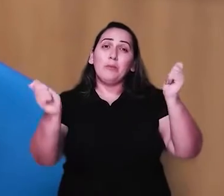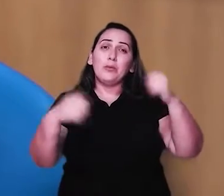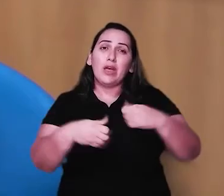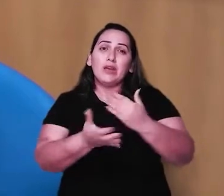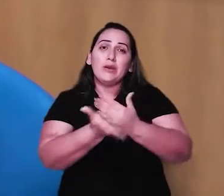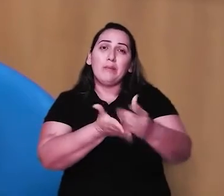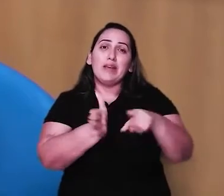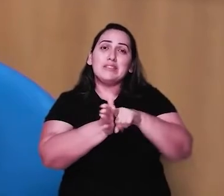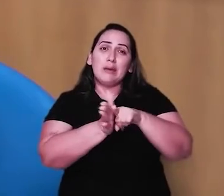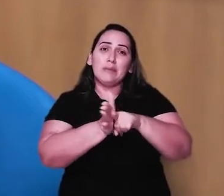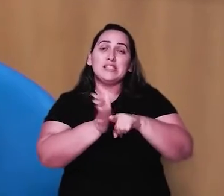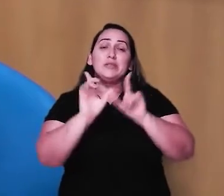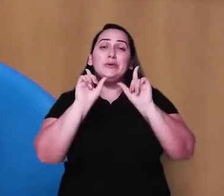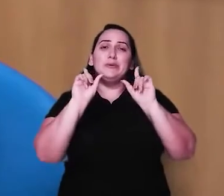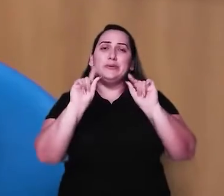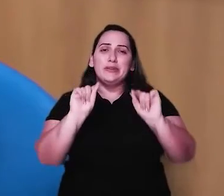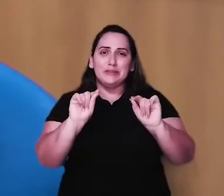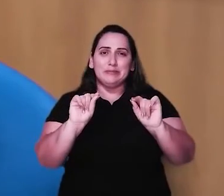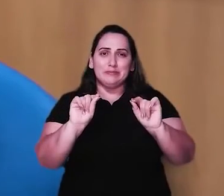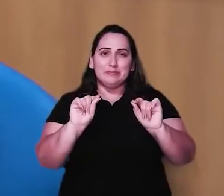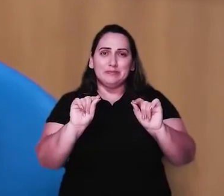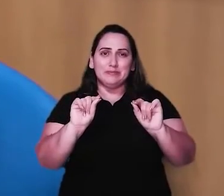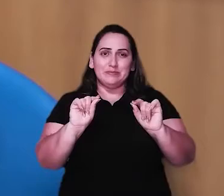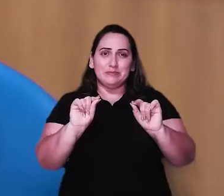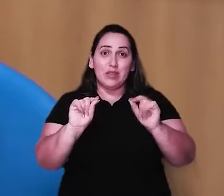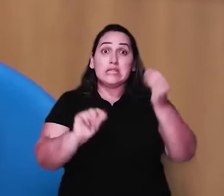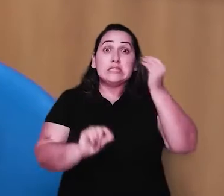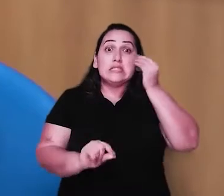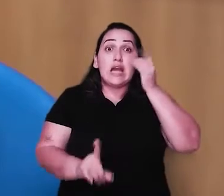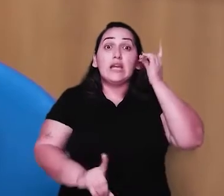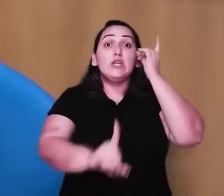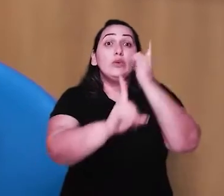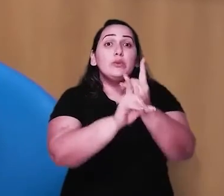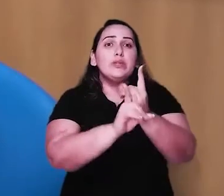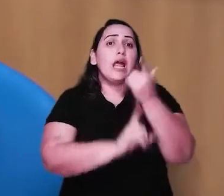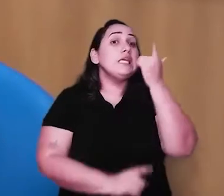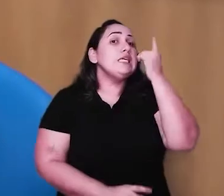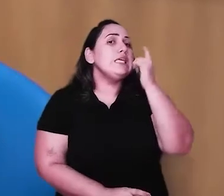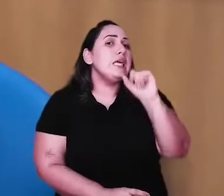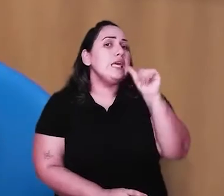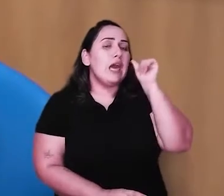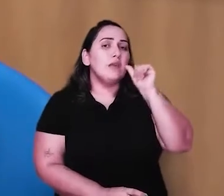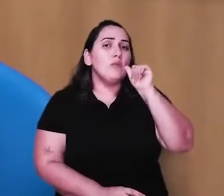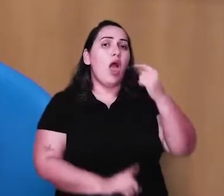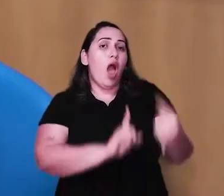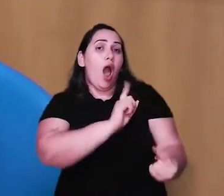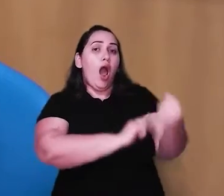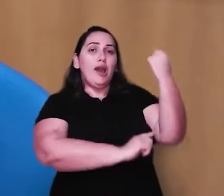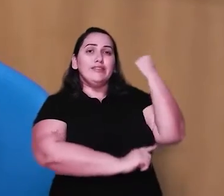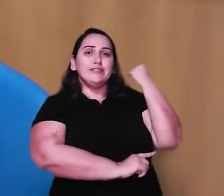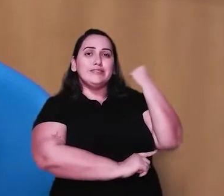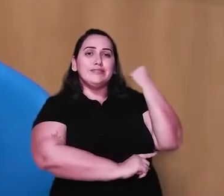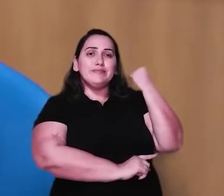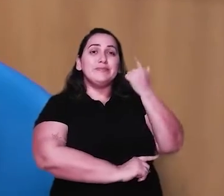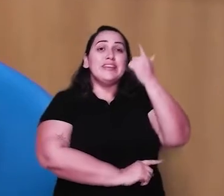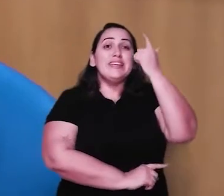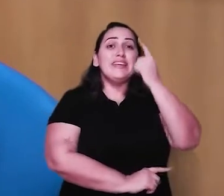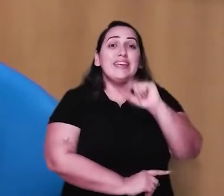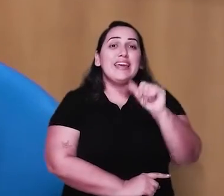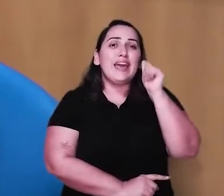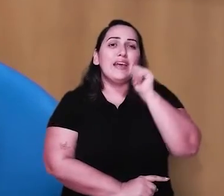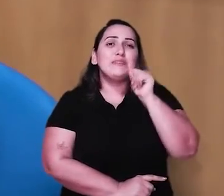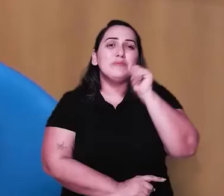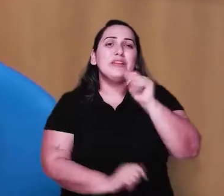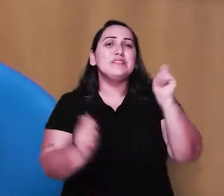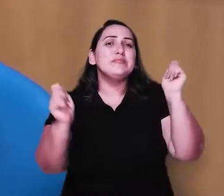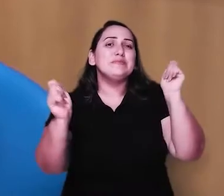eu começasse essa pesquisa foi justamente procurar saber quem foram as minhas antecedentes aqui na corte